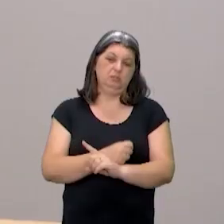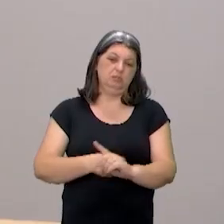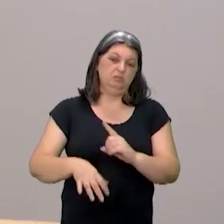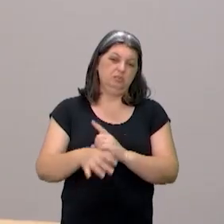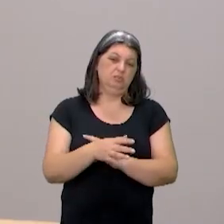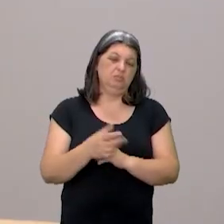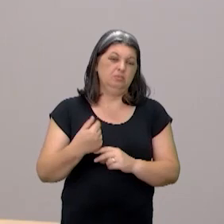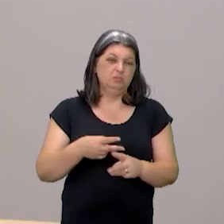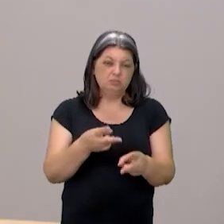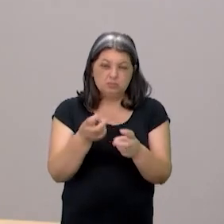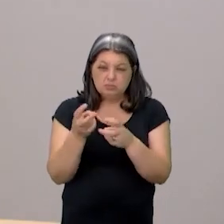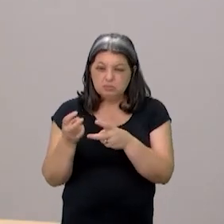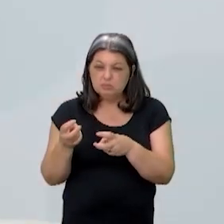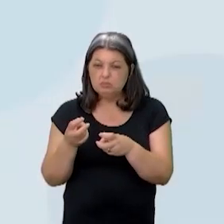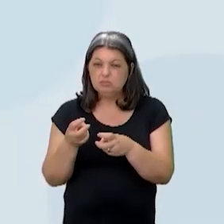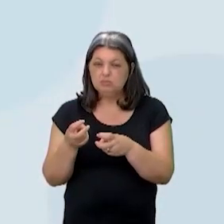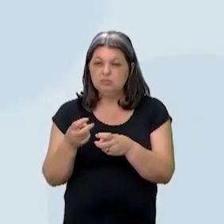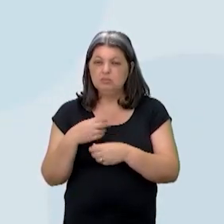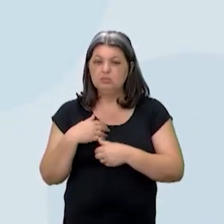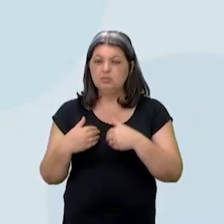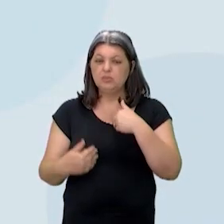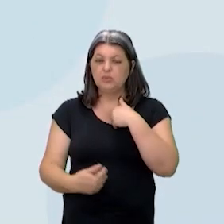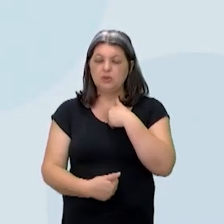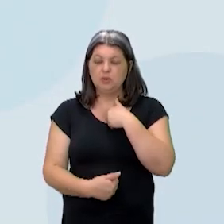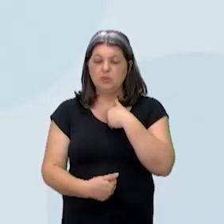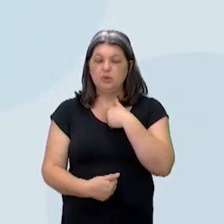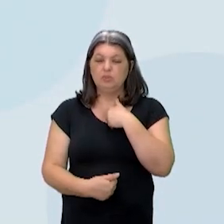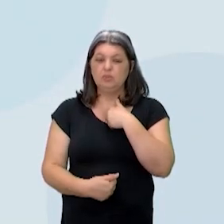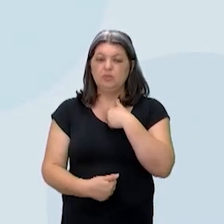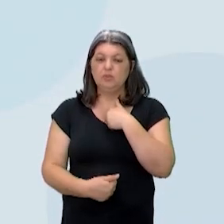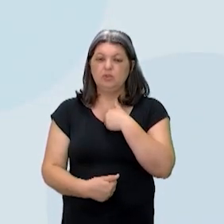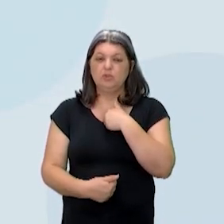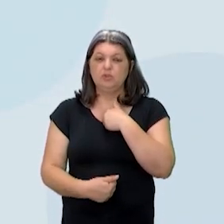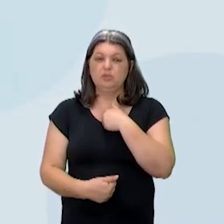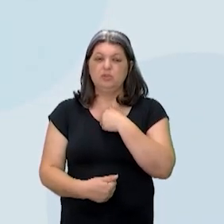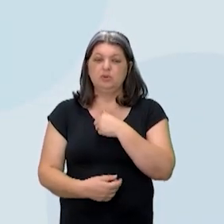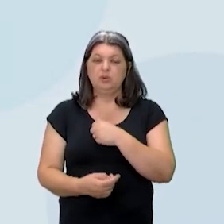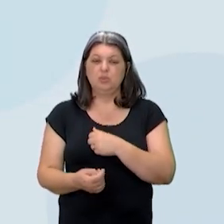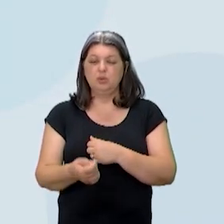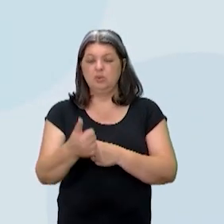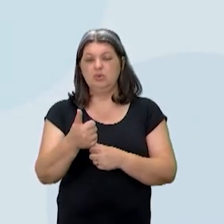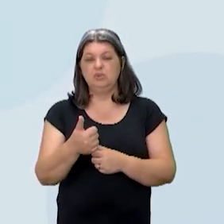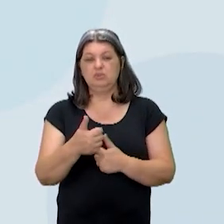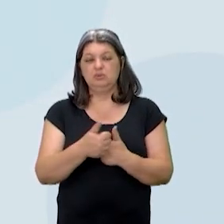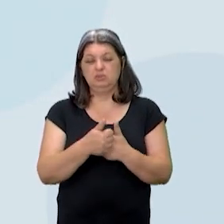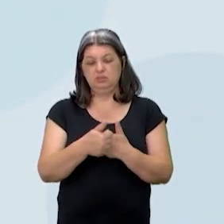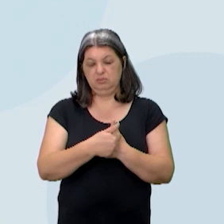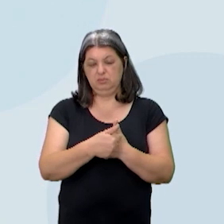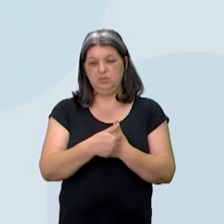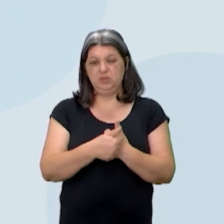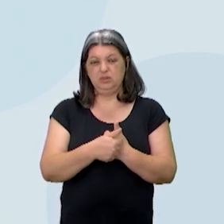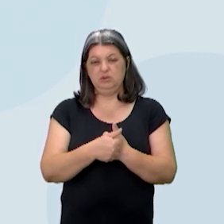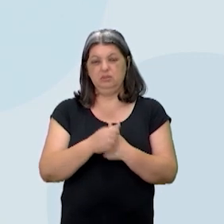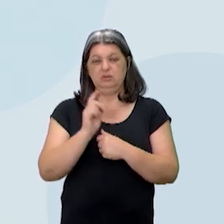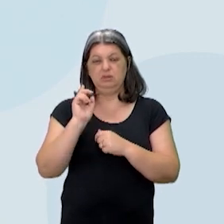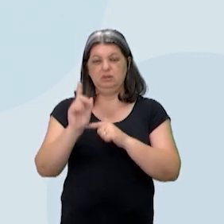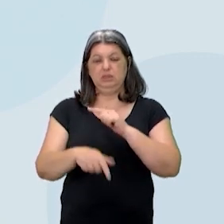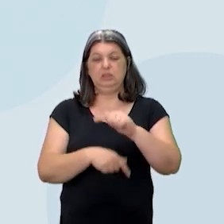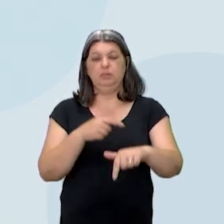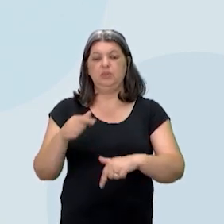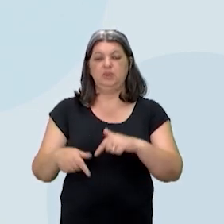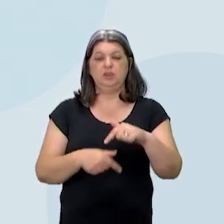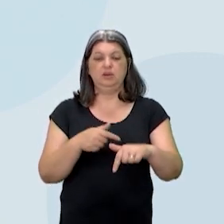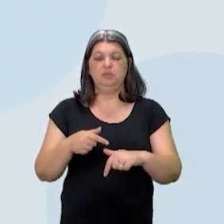você observar bem, você vai ver que o corpo do Charlie Chaplin, ele é quase uma parte da máquina. Ele está tão alienado no trabalho dele que,